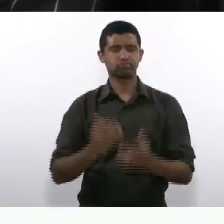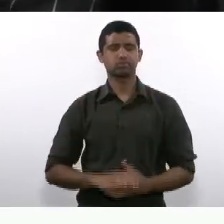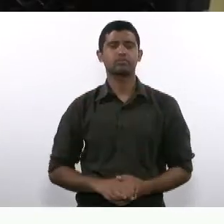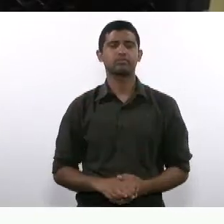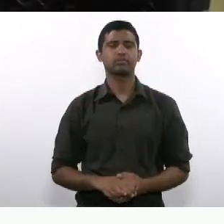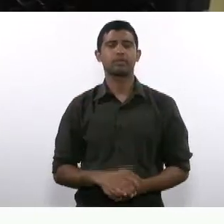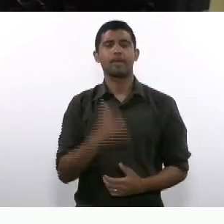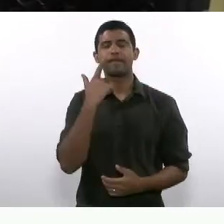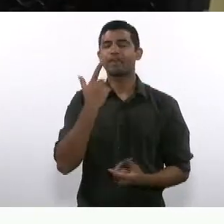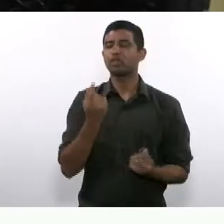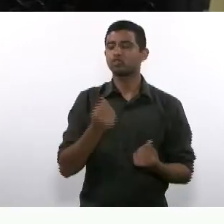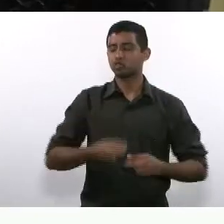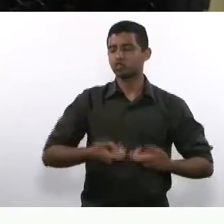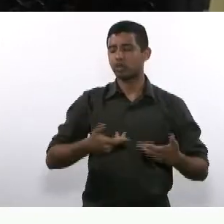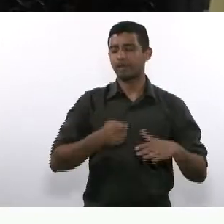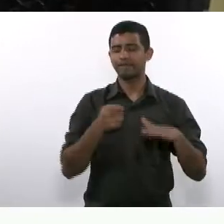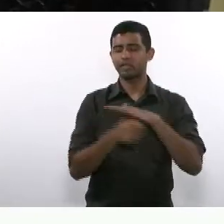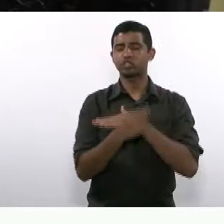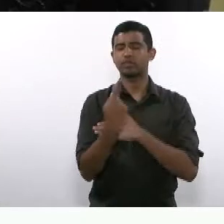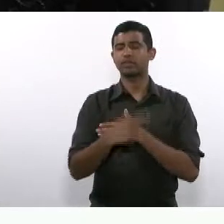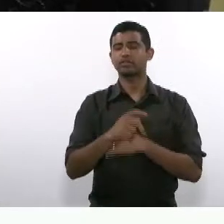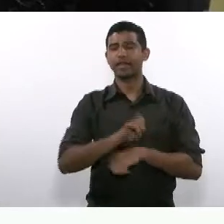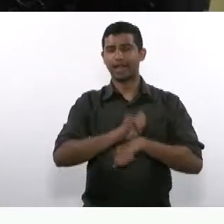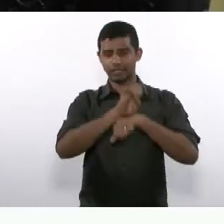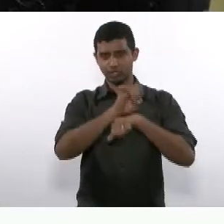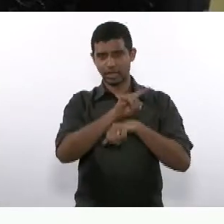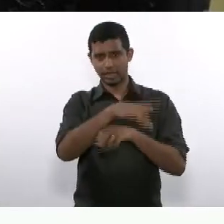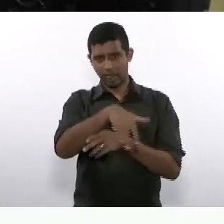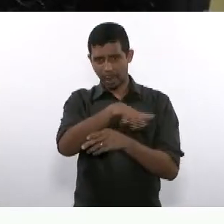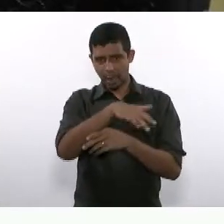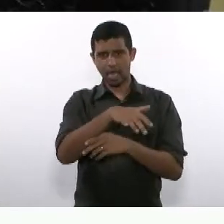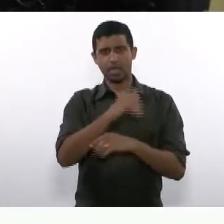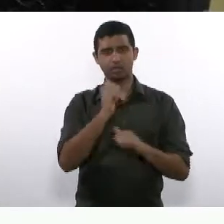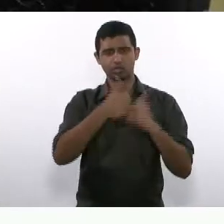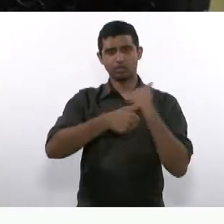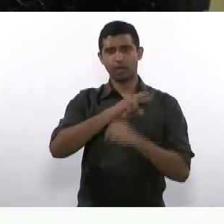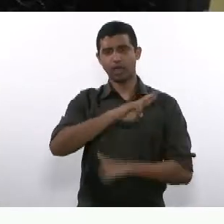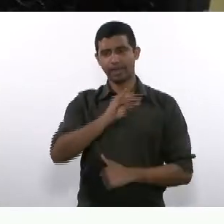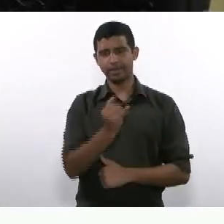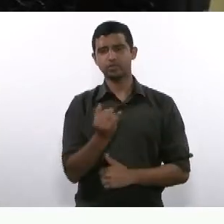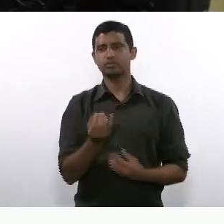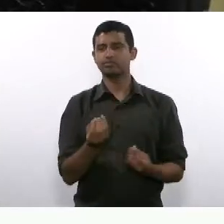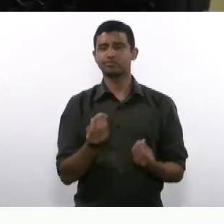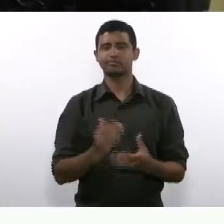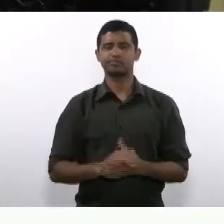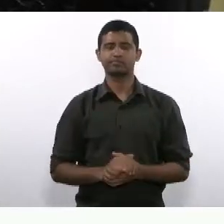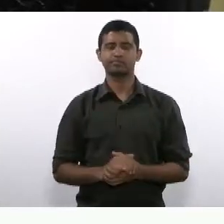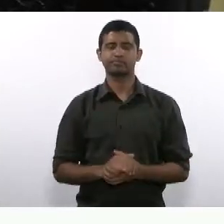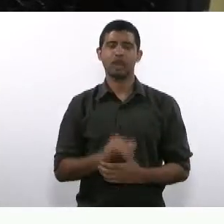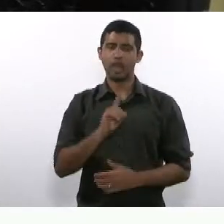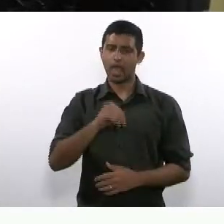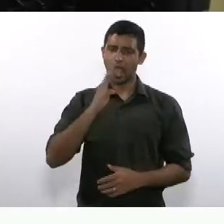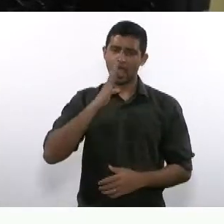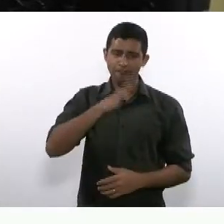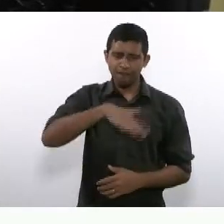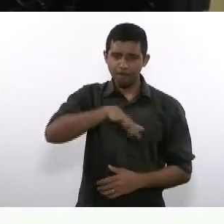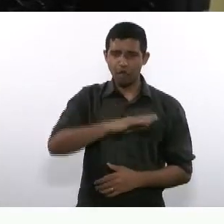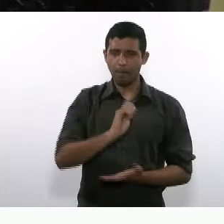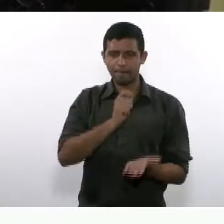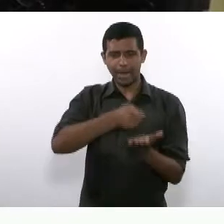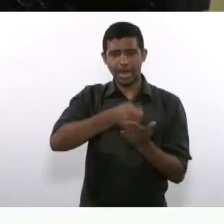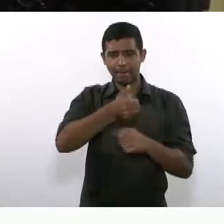o investimento do Estado, ele é para esse Esporte RJ? Ele é especificamente no pagamento de